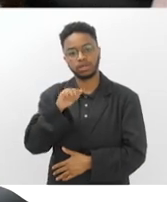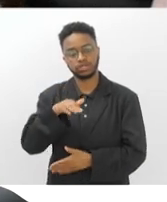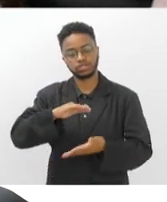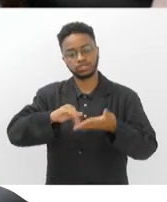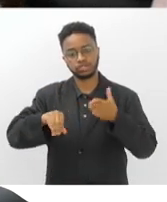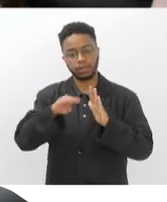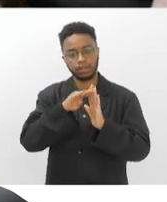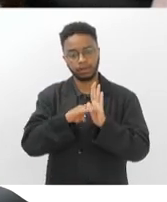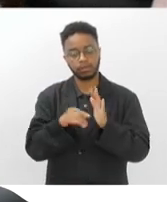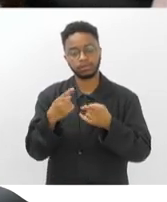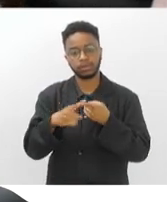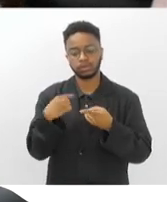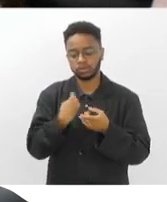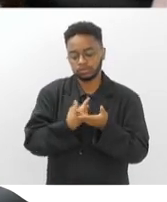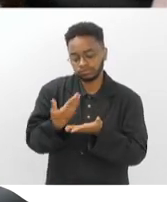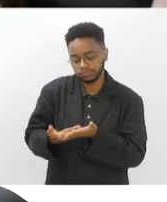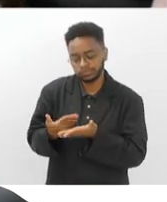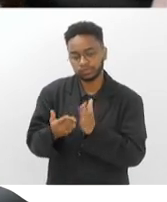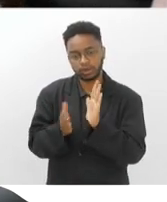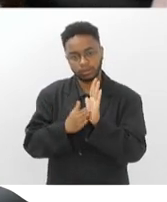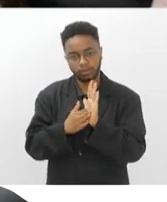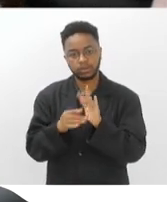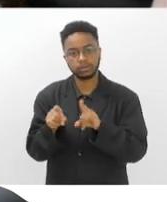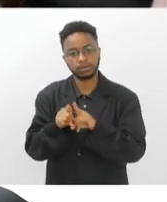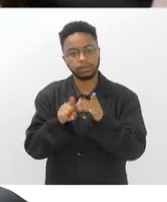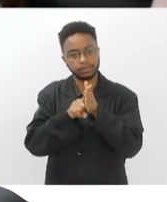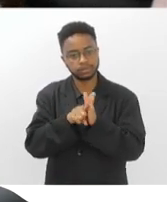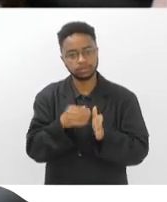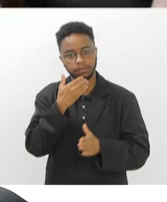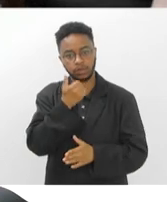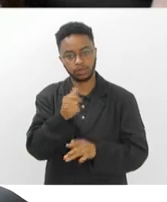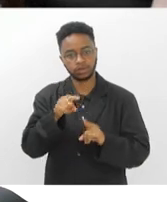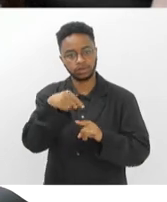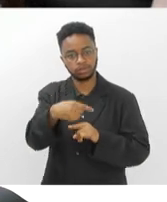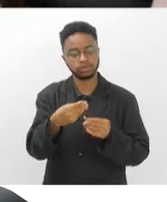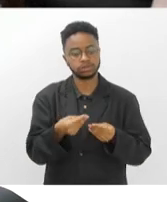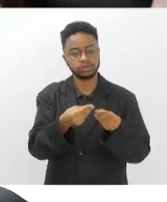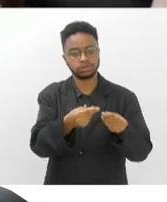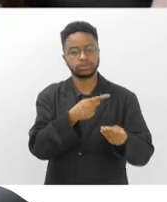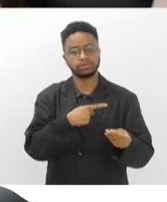debruçar numa proposta que a gente possa levar ao presidente Bacelar. Obrigado.